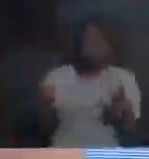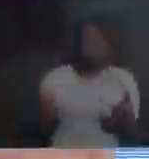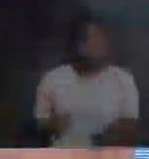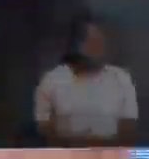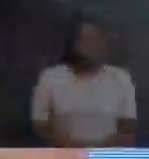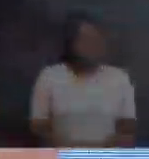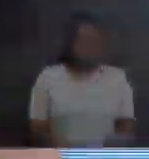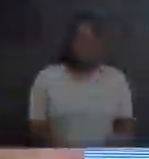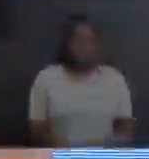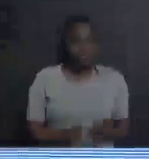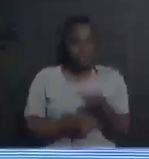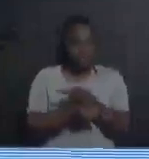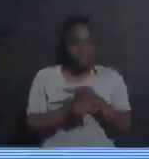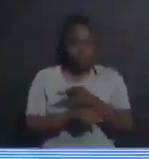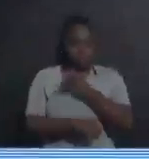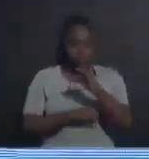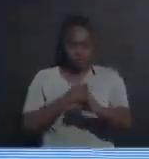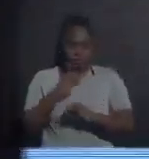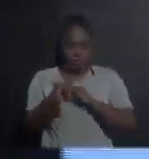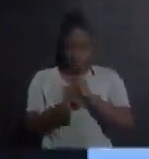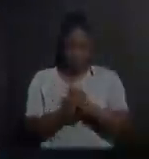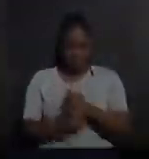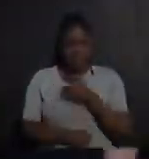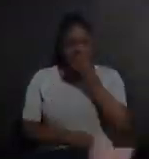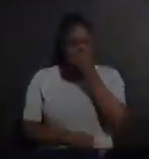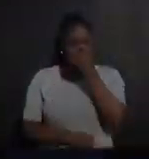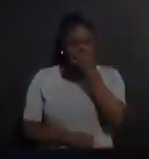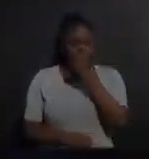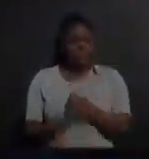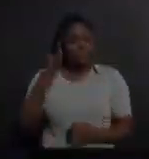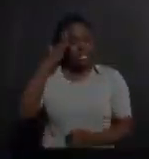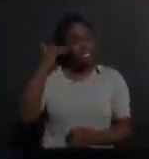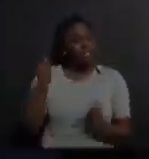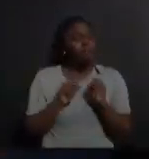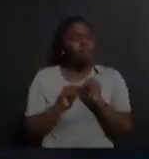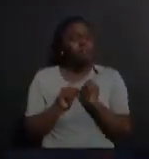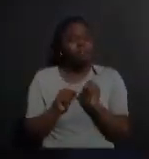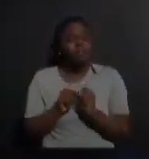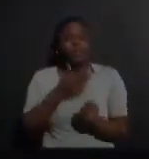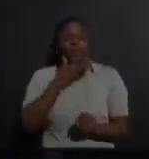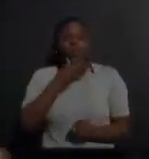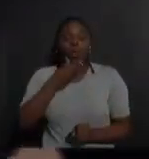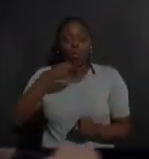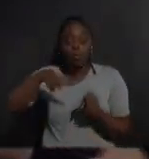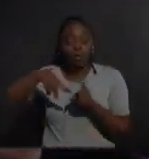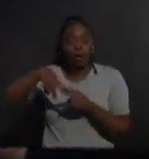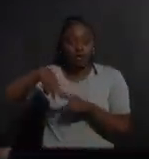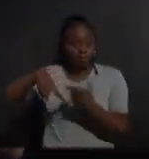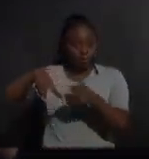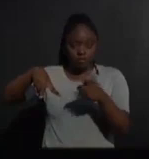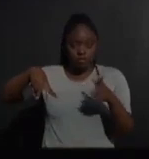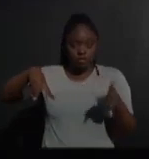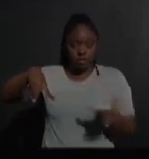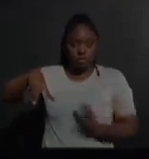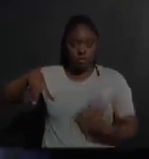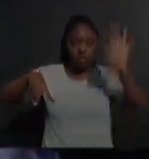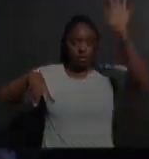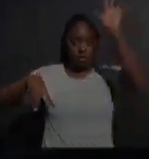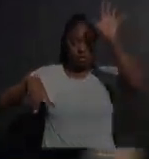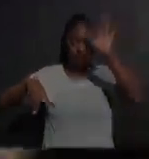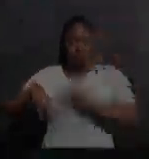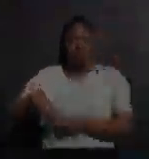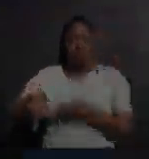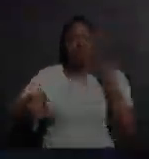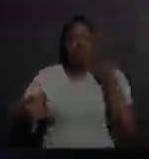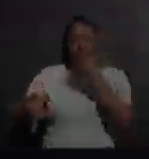Smith Wigglesworth, procura no Google. Sabe o que ele fez? Um homem sem perna levantou a mão. Ele falou, recebe essas pernas. E continuou